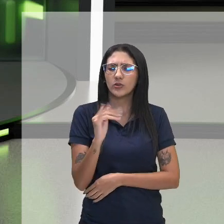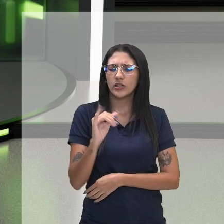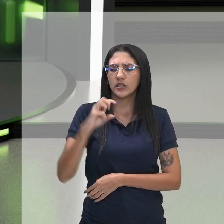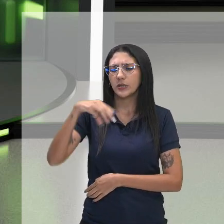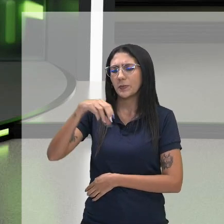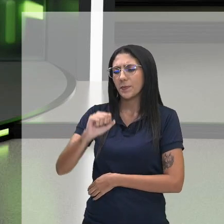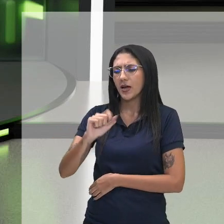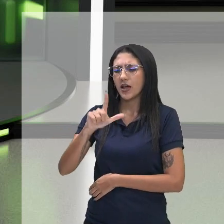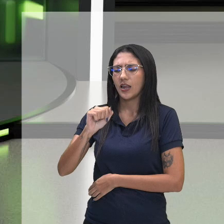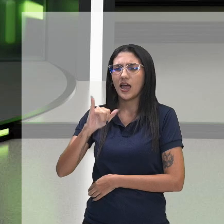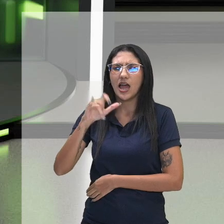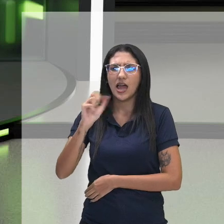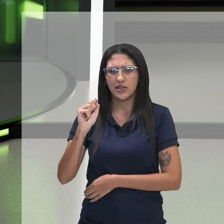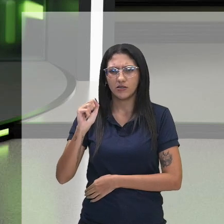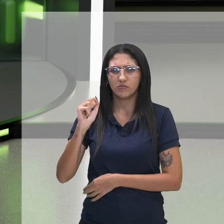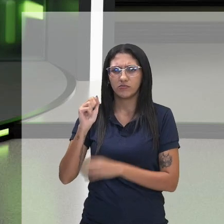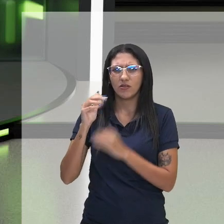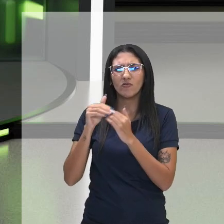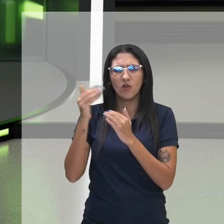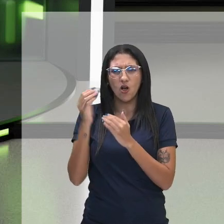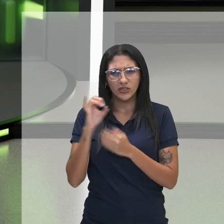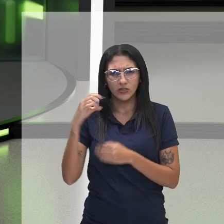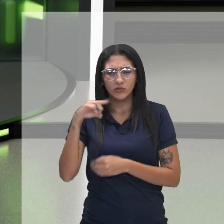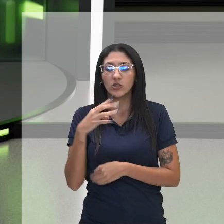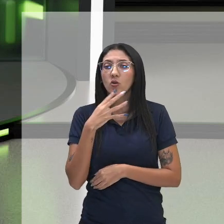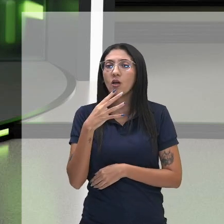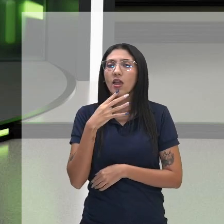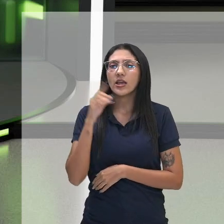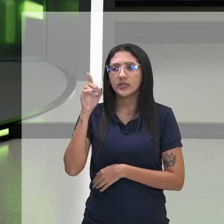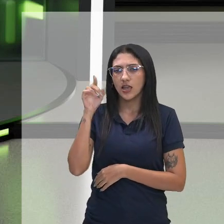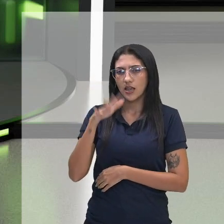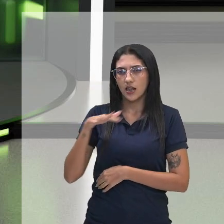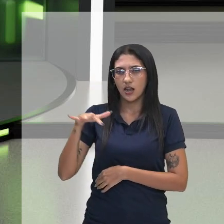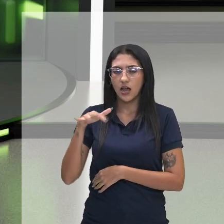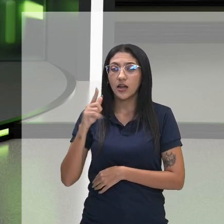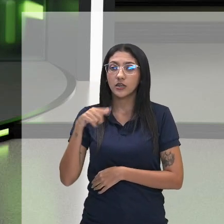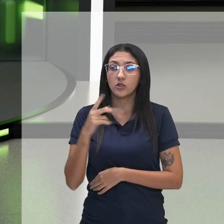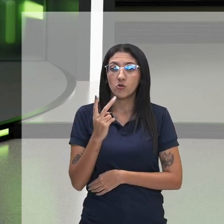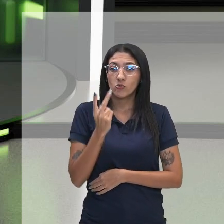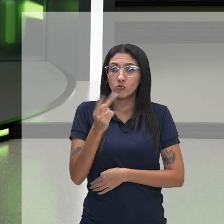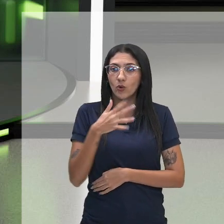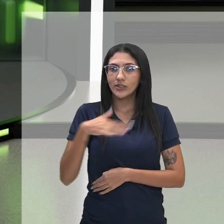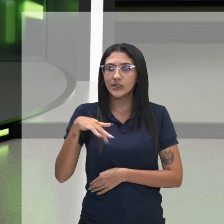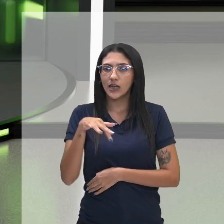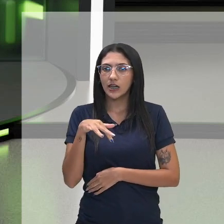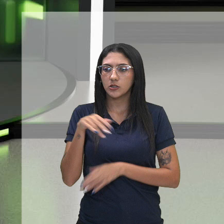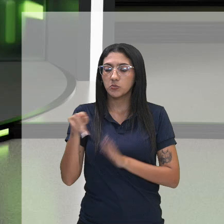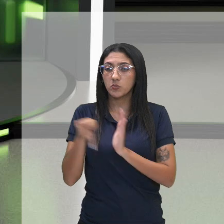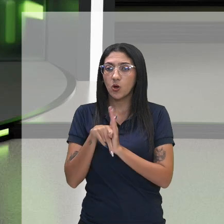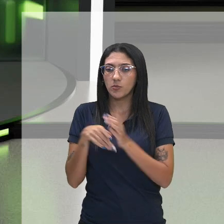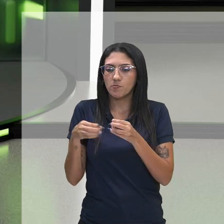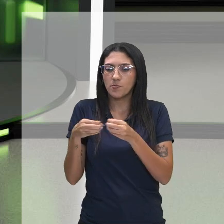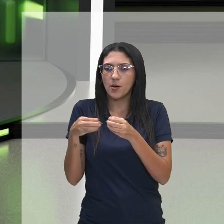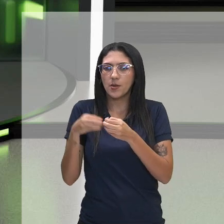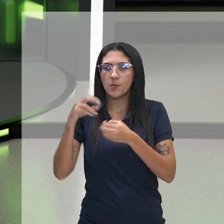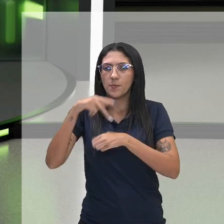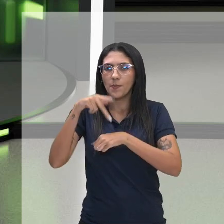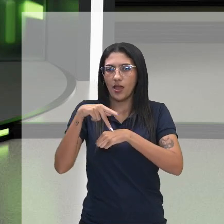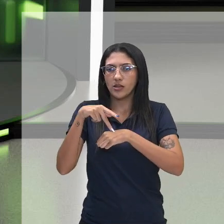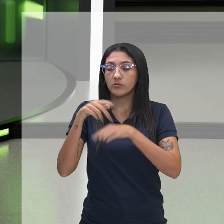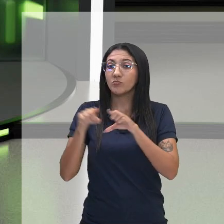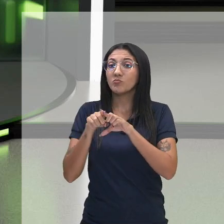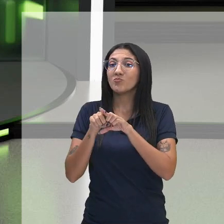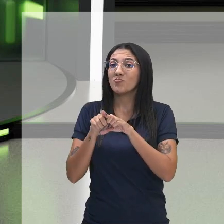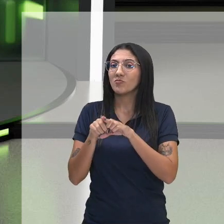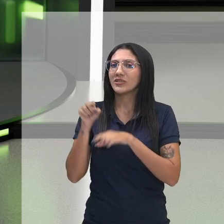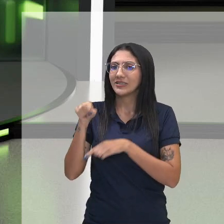vocês puderem observar a imagem que representa as montanhas do Himalaia, são duas placas continentais, né? Então, nessa região, os terremotos